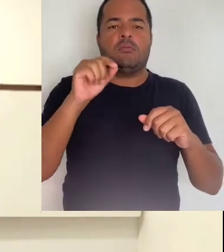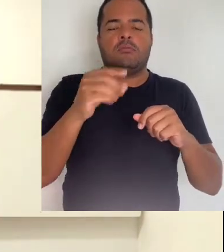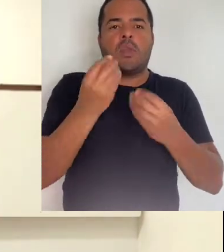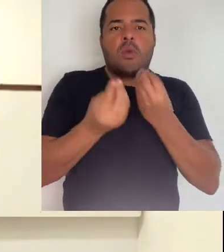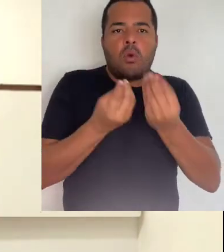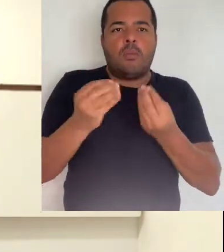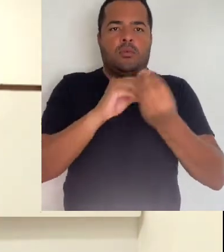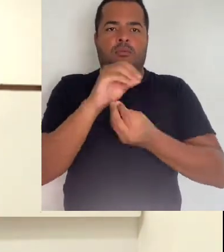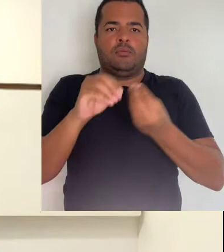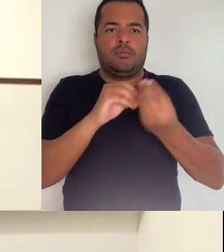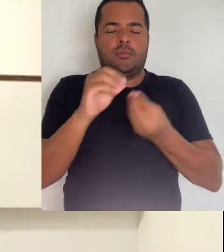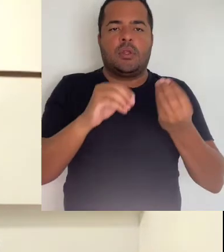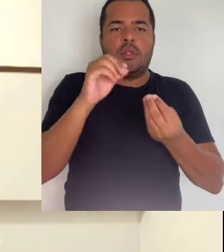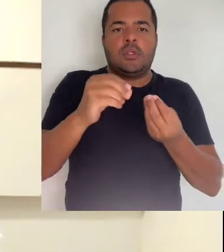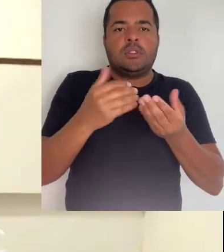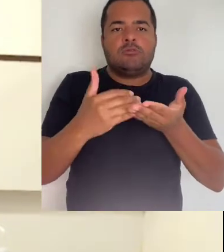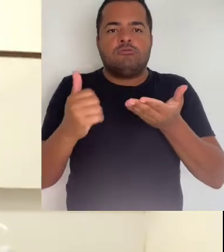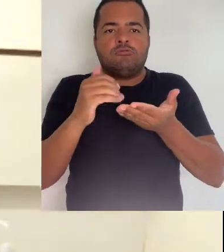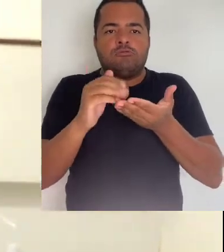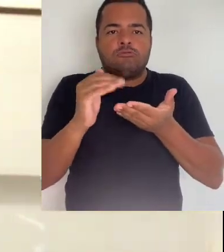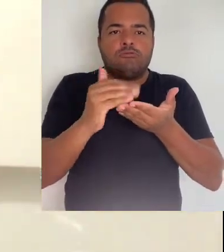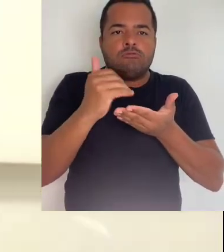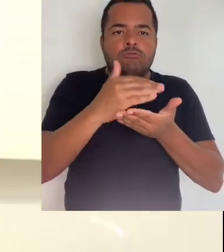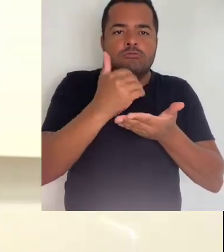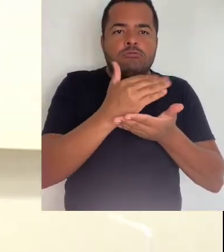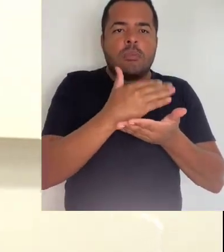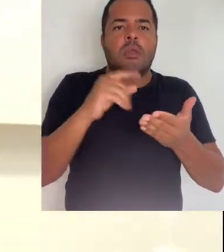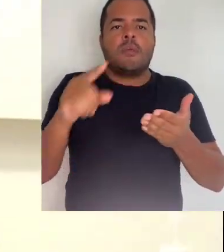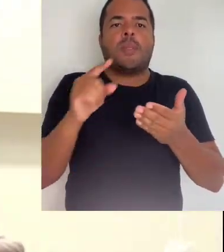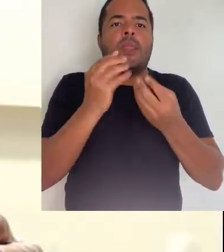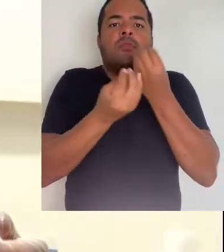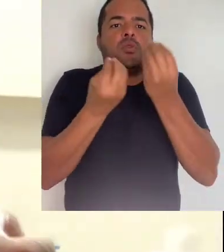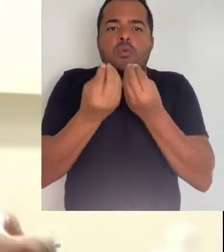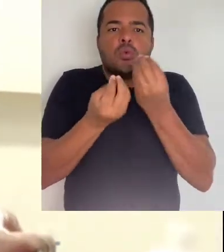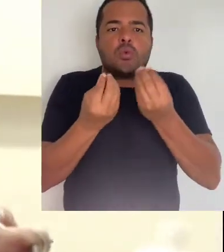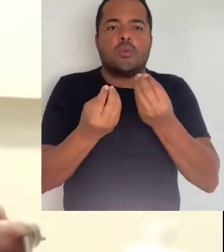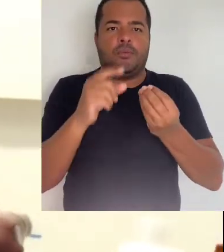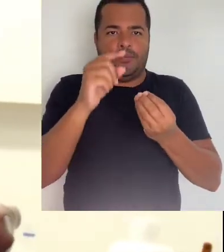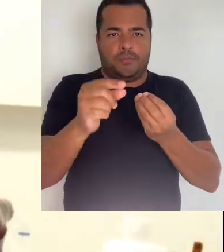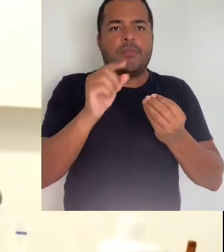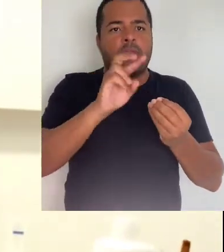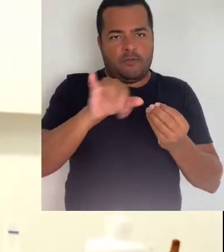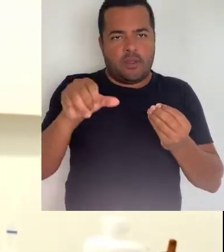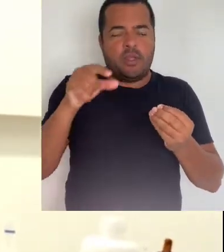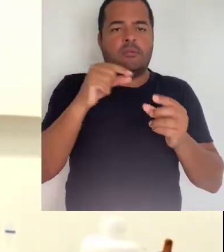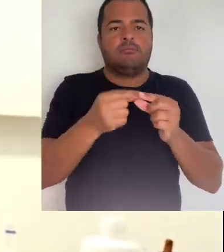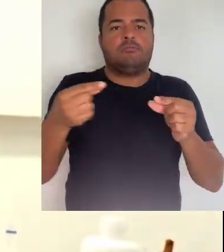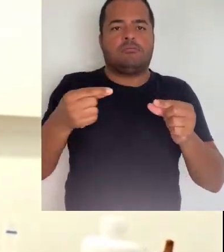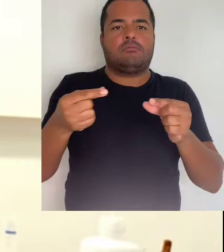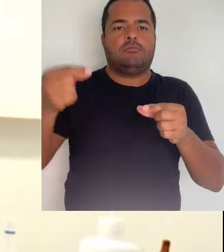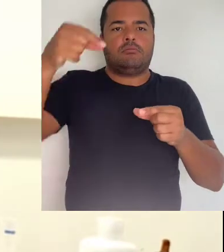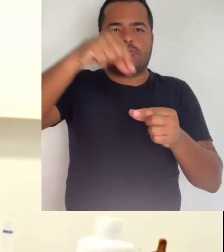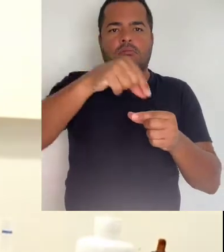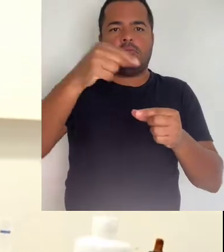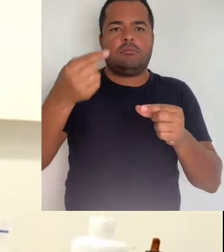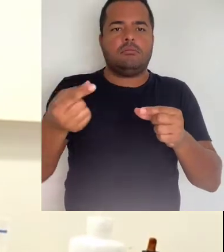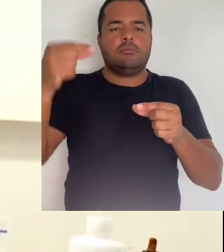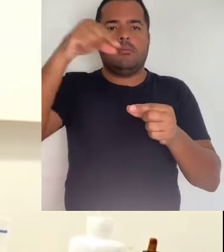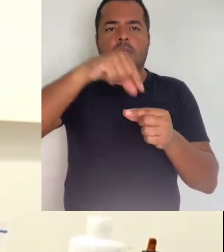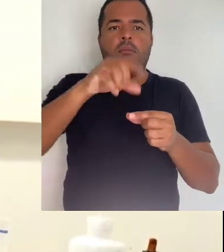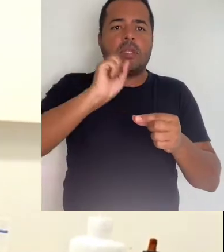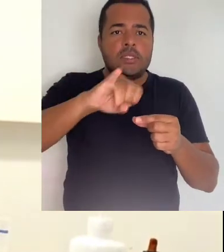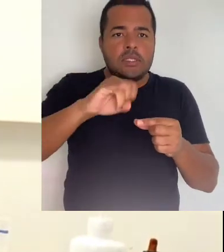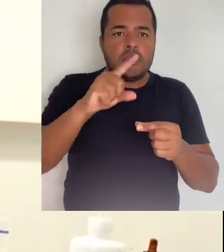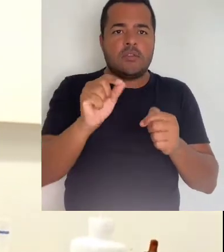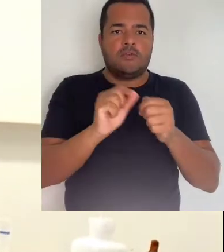alceno, resultante da nossa reação de eliminação. Aí você vem aqui, ó, vai colocar 2